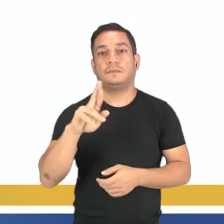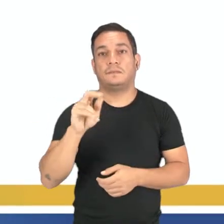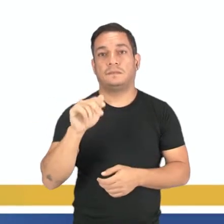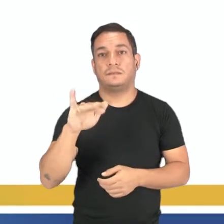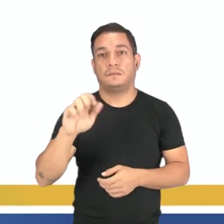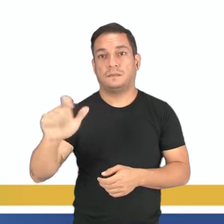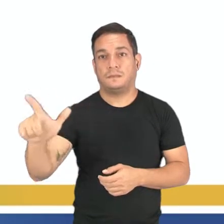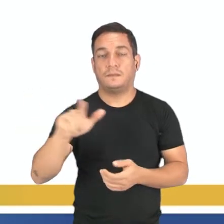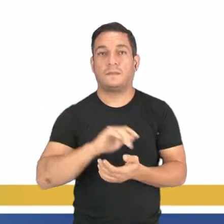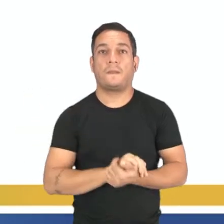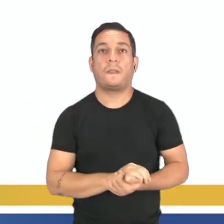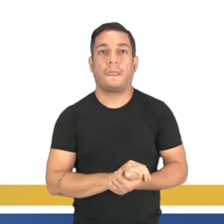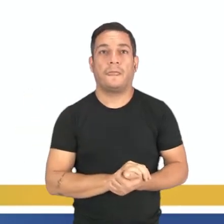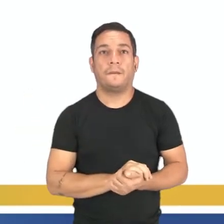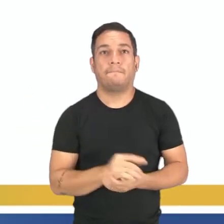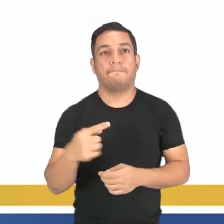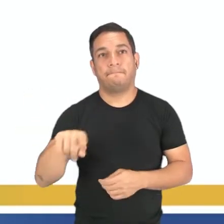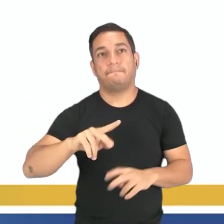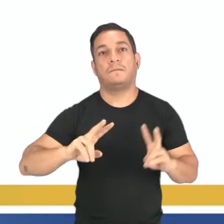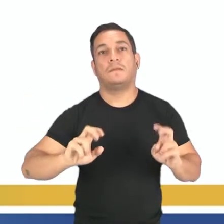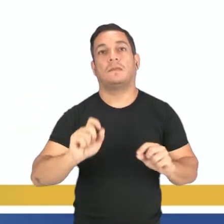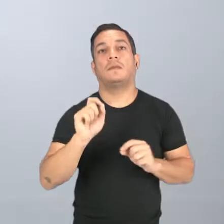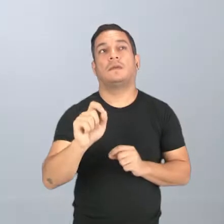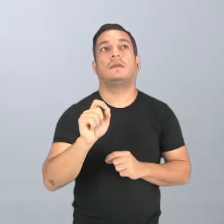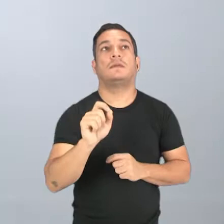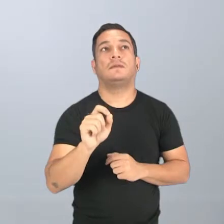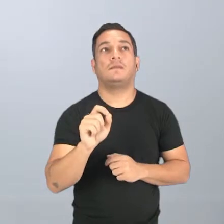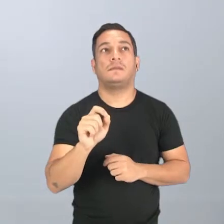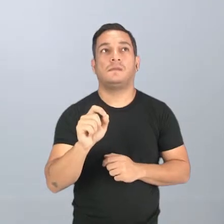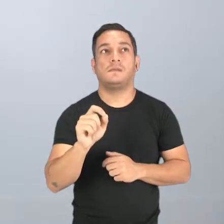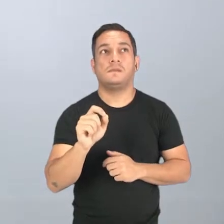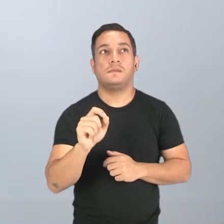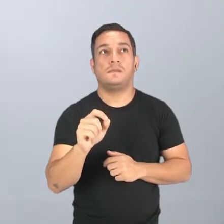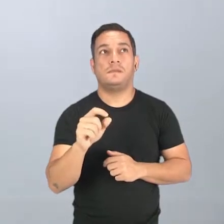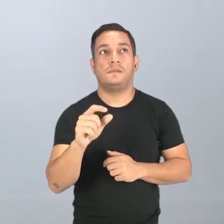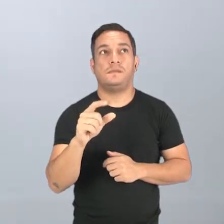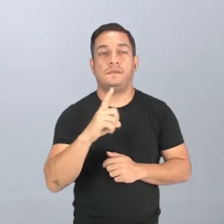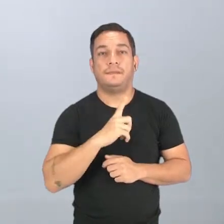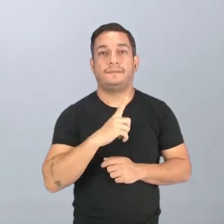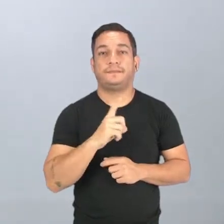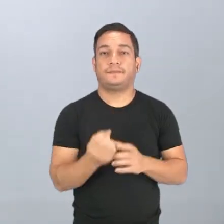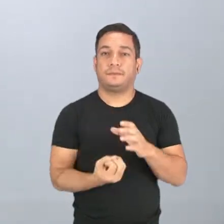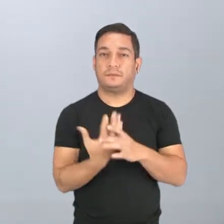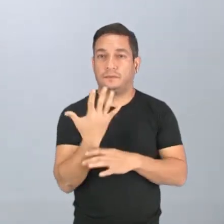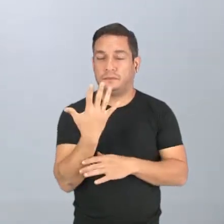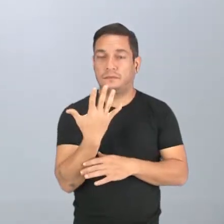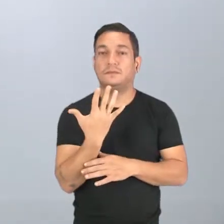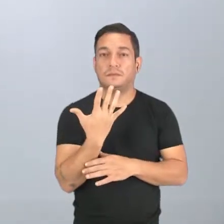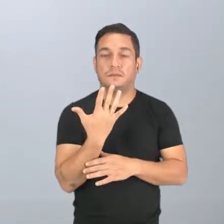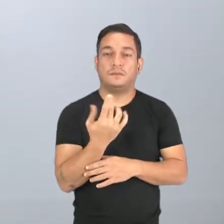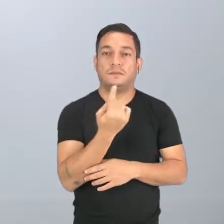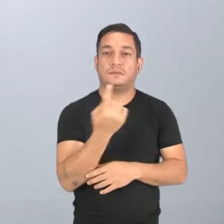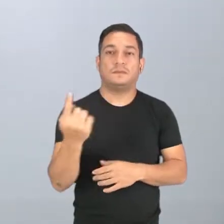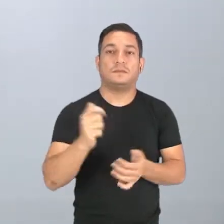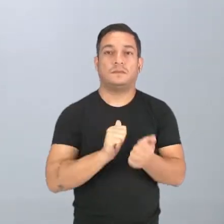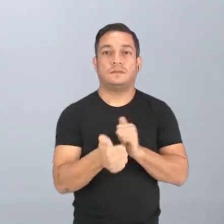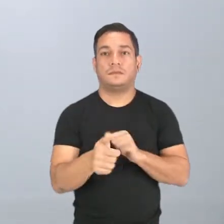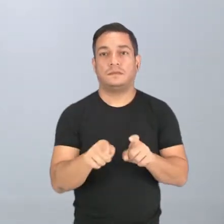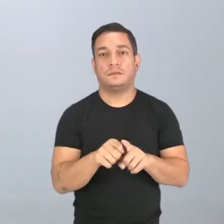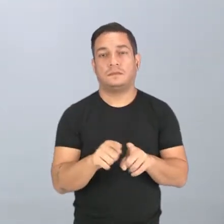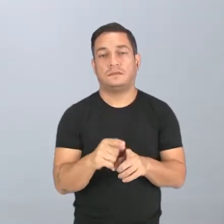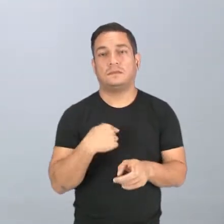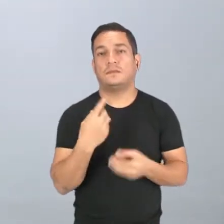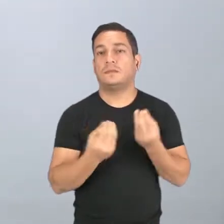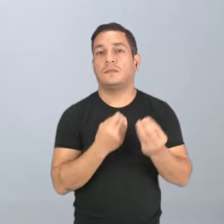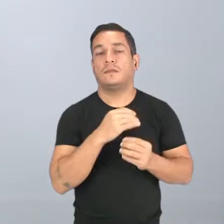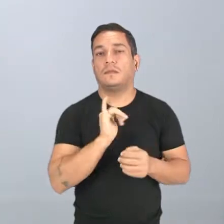Radical. Então, como a gente pode ver, né, tem a origem precisa de cada esporte, a gente não tem